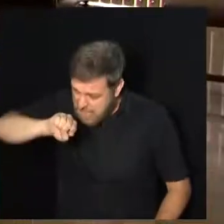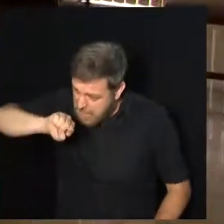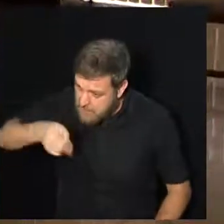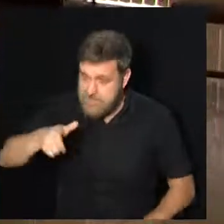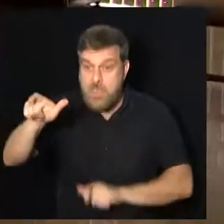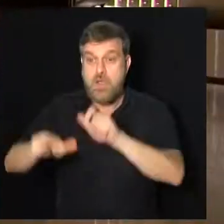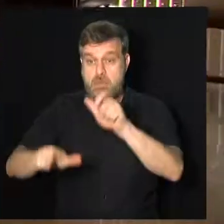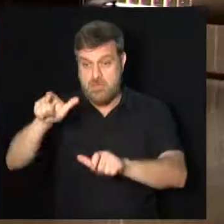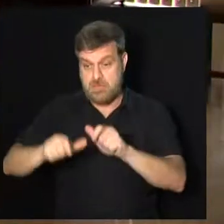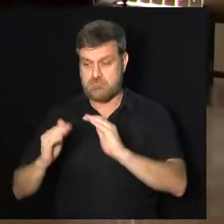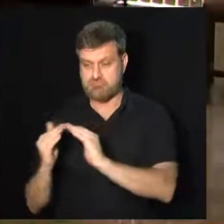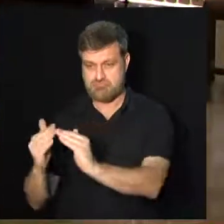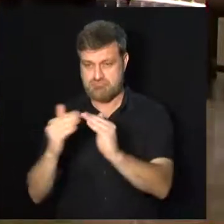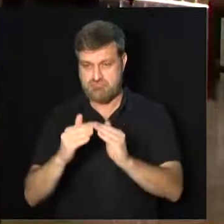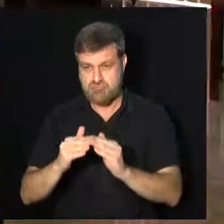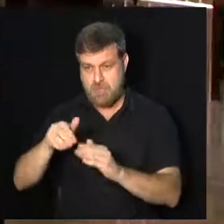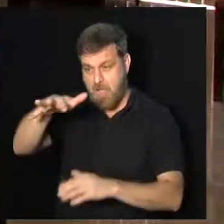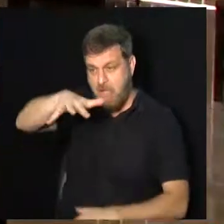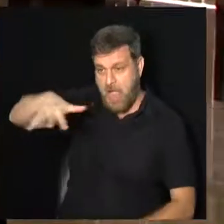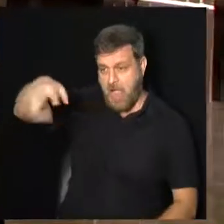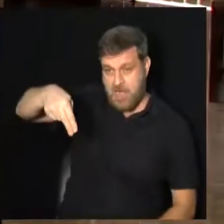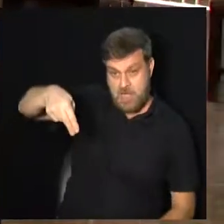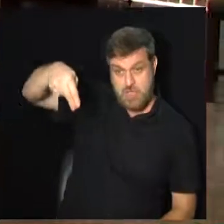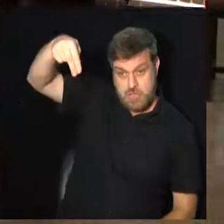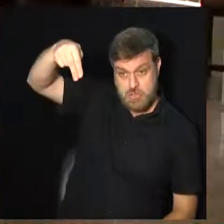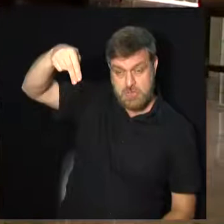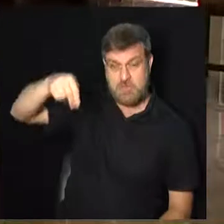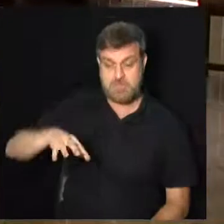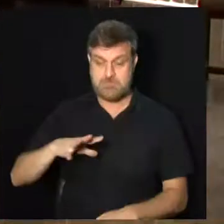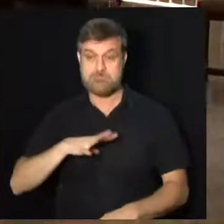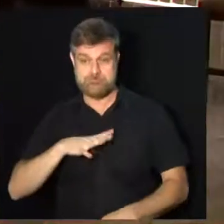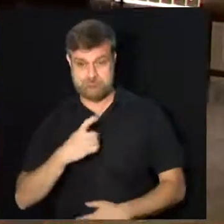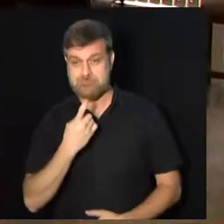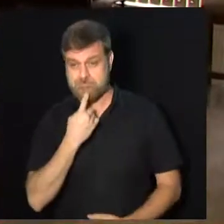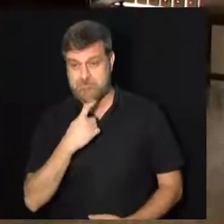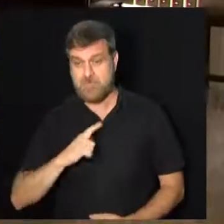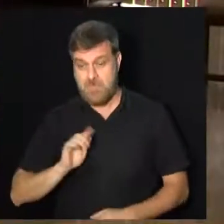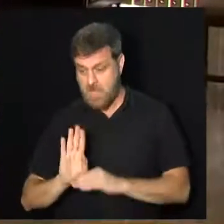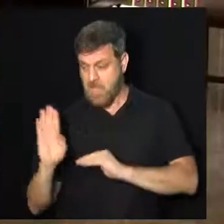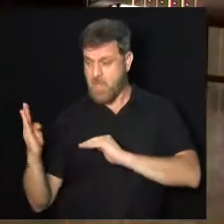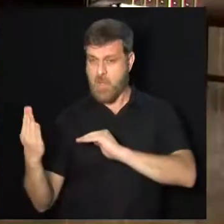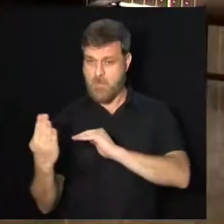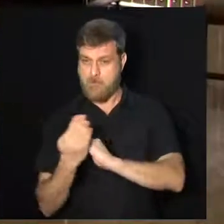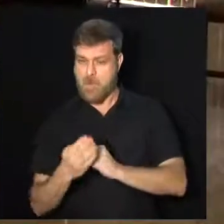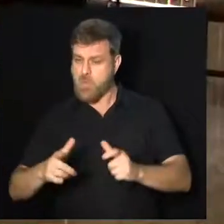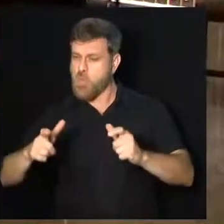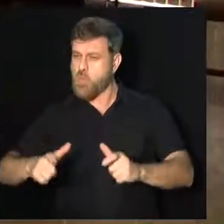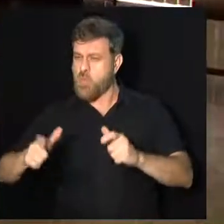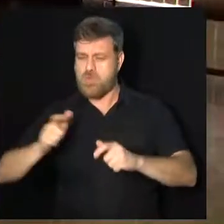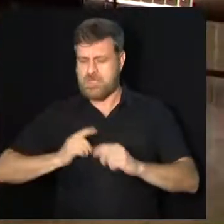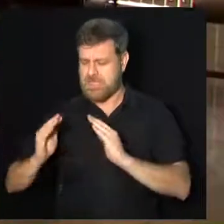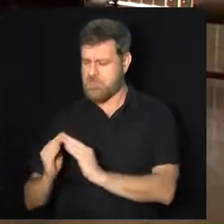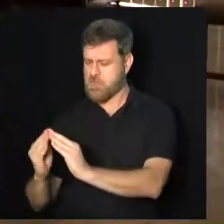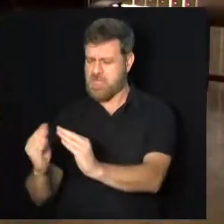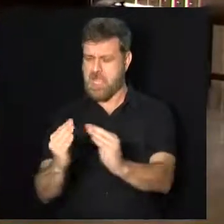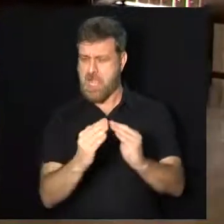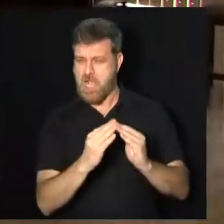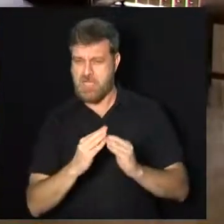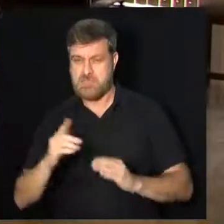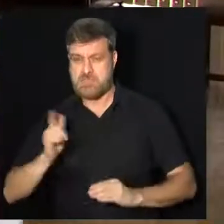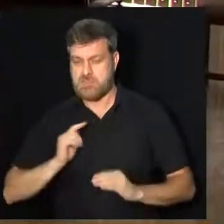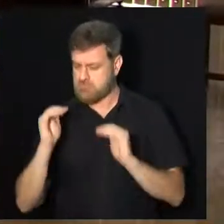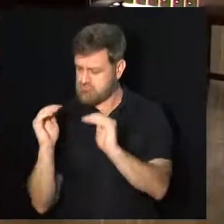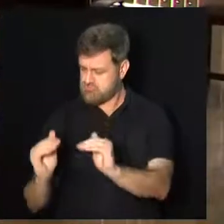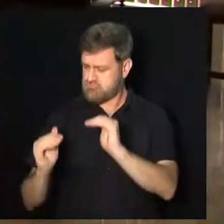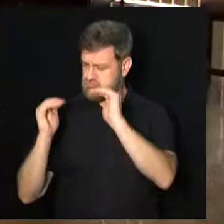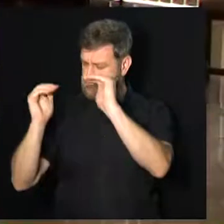por aqui, fica na zona norte aqui da cidade de Campinas, é um bairro que tem muitas casas de alto